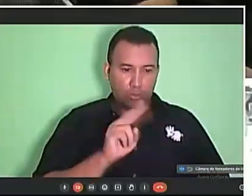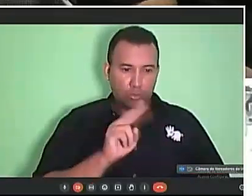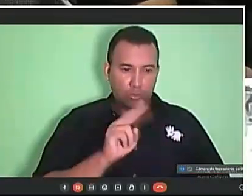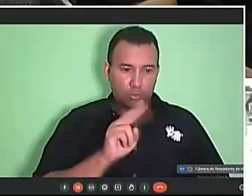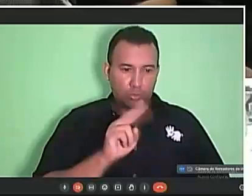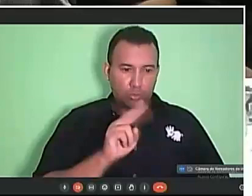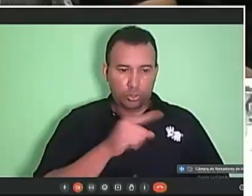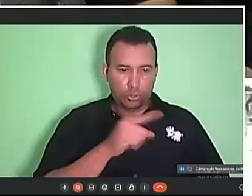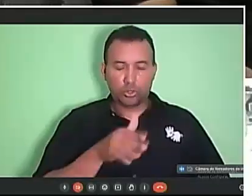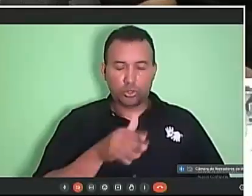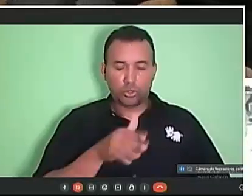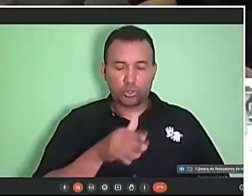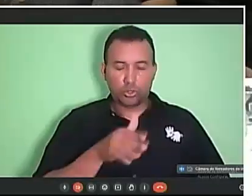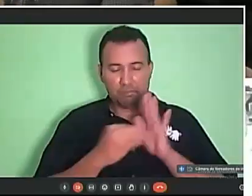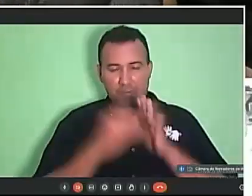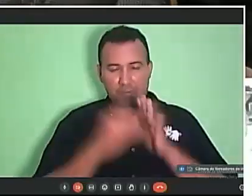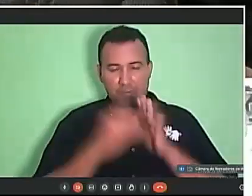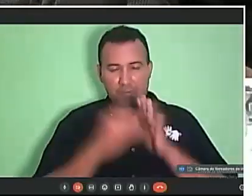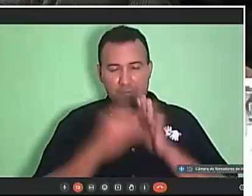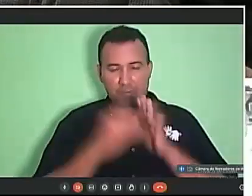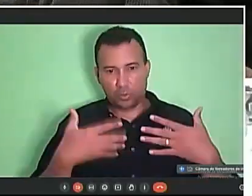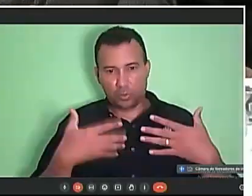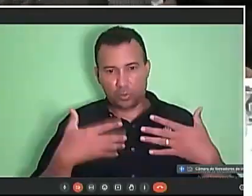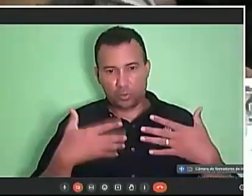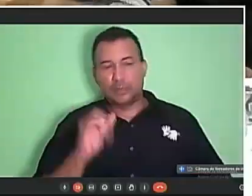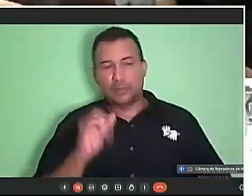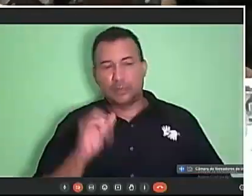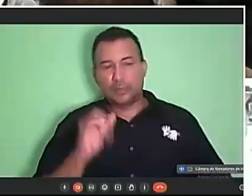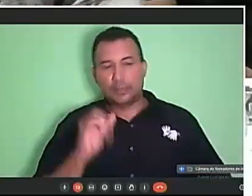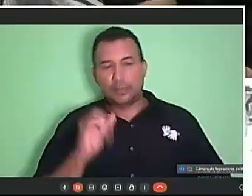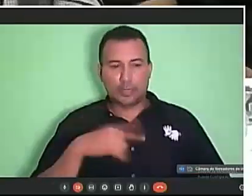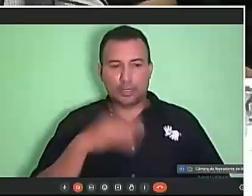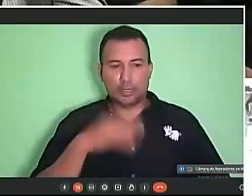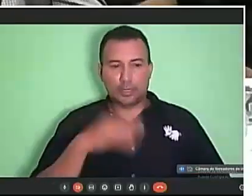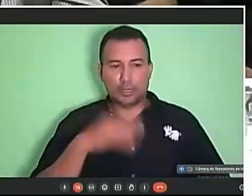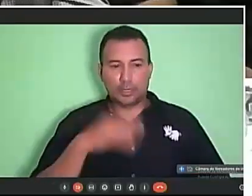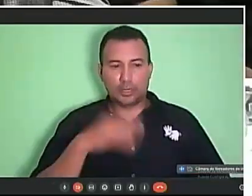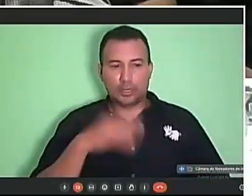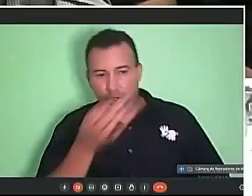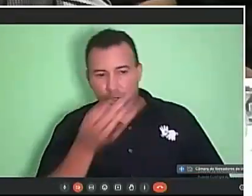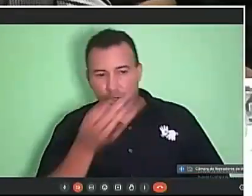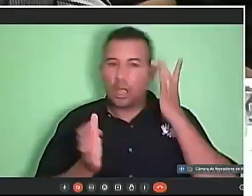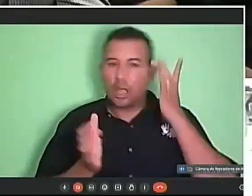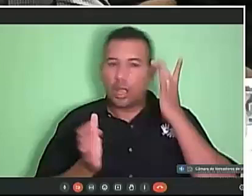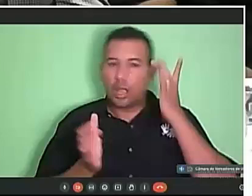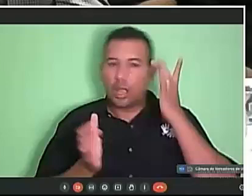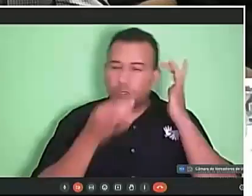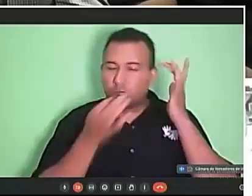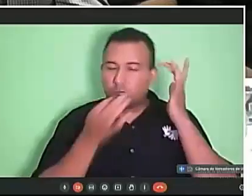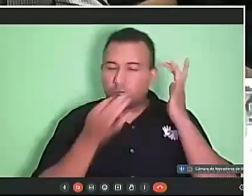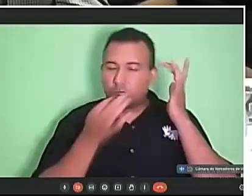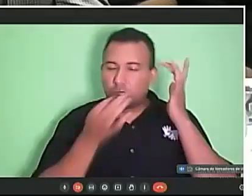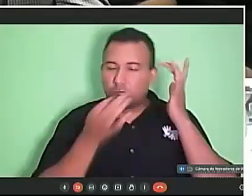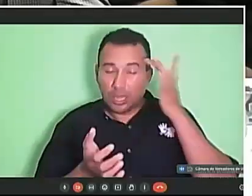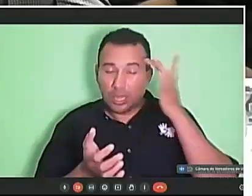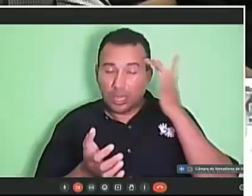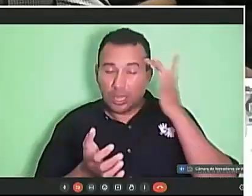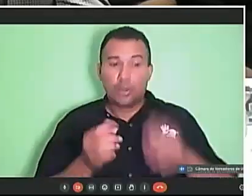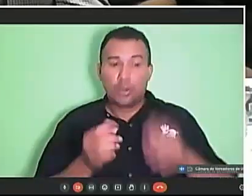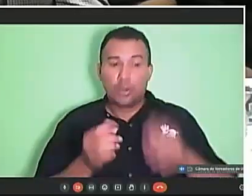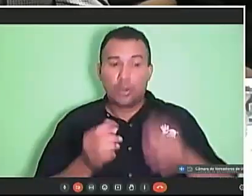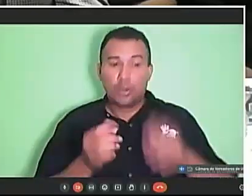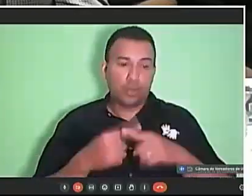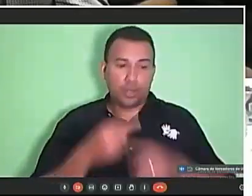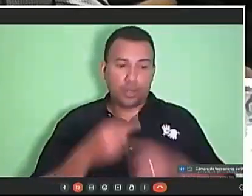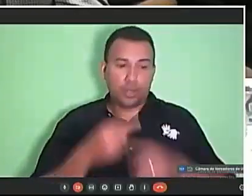claro, essas sugestões, essas suposições, elas só se consagram. O que o prefeito de Porto